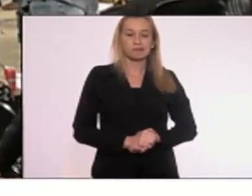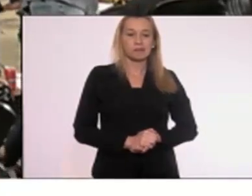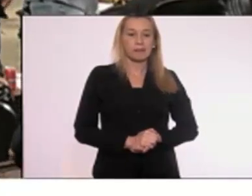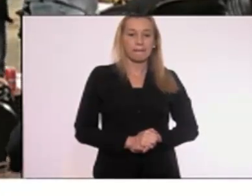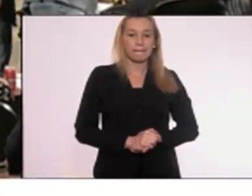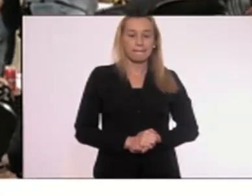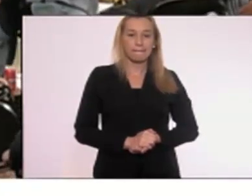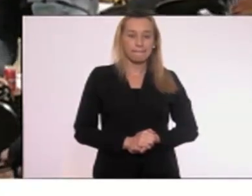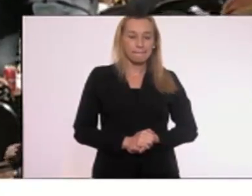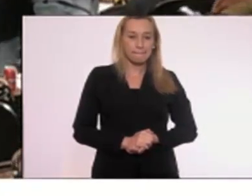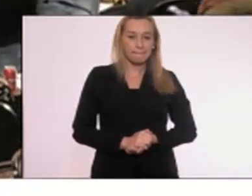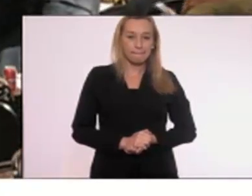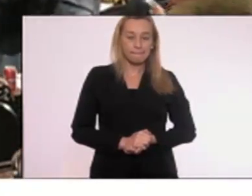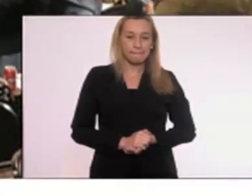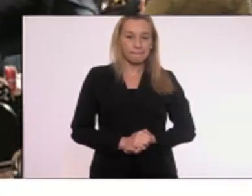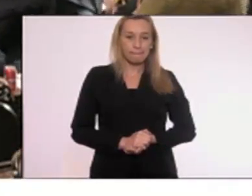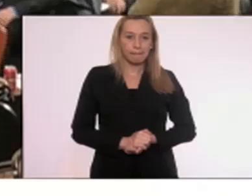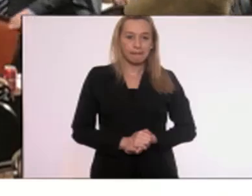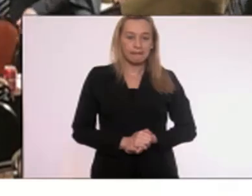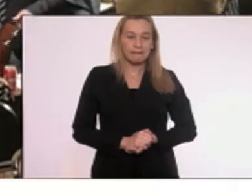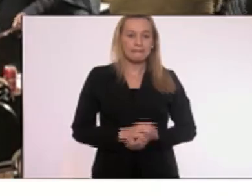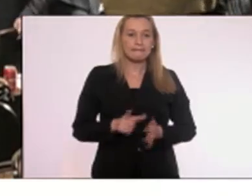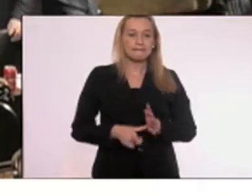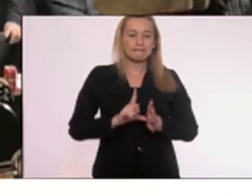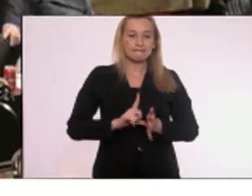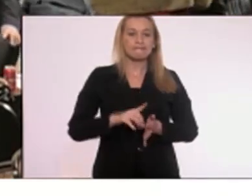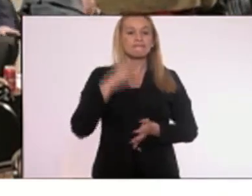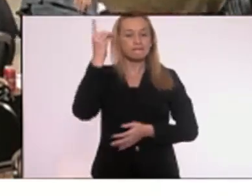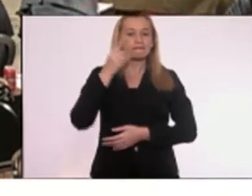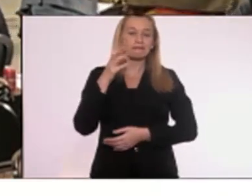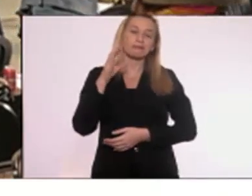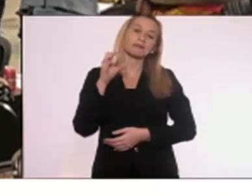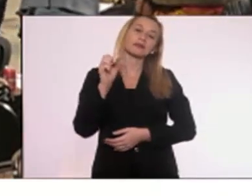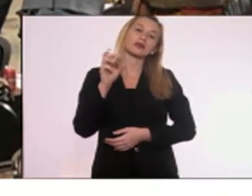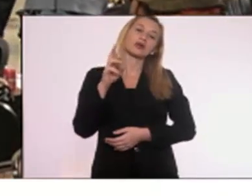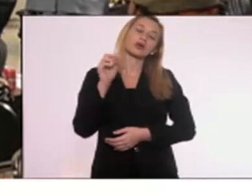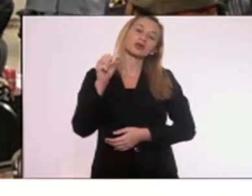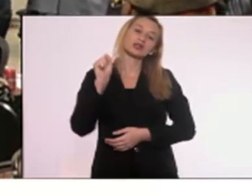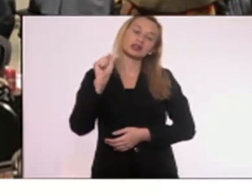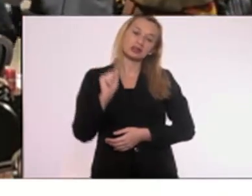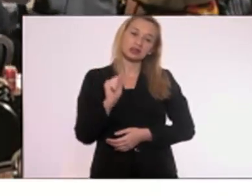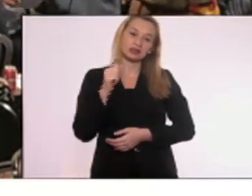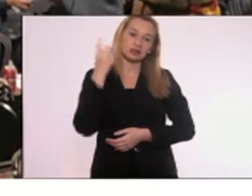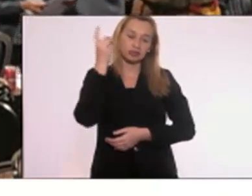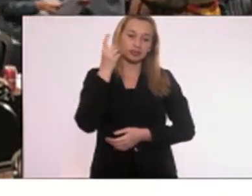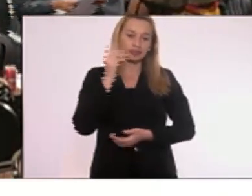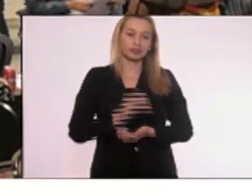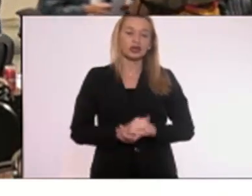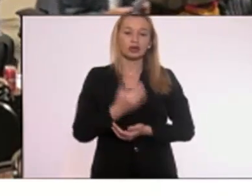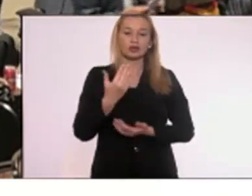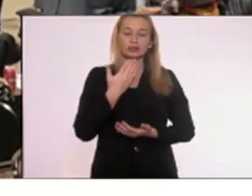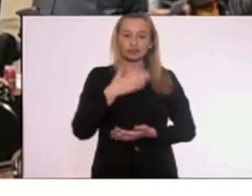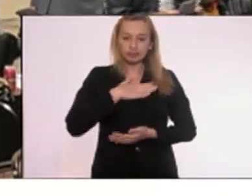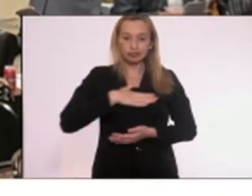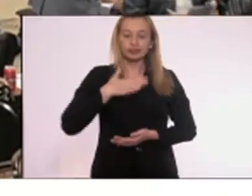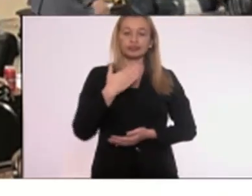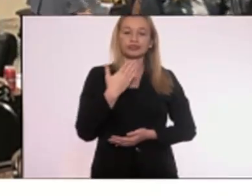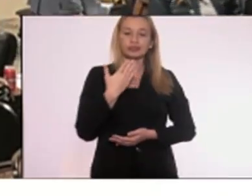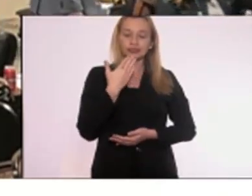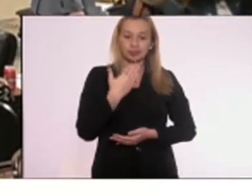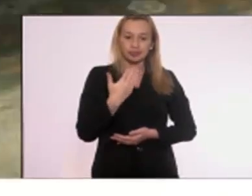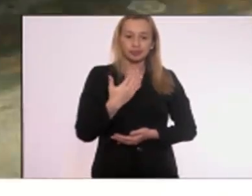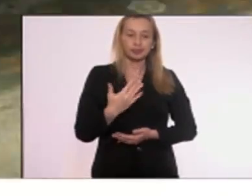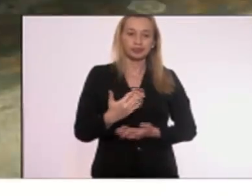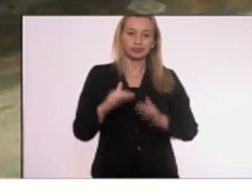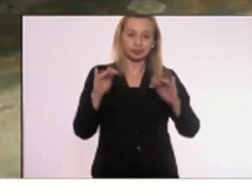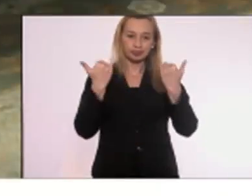Som, ok. Antes, porém, a deputada Rosane Félix. Senhor presidente, eu gostaria de pedir o apensamento ao